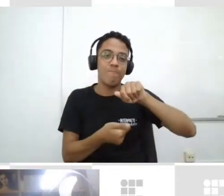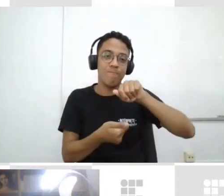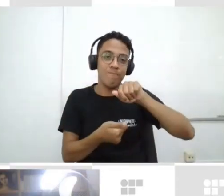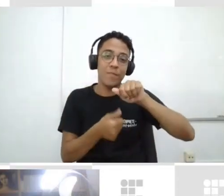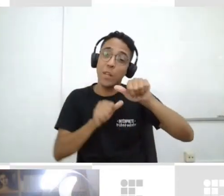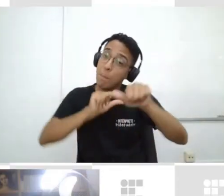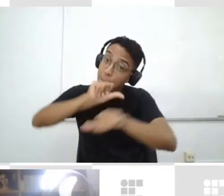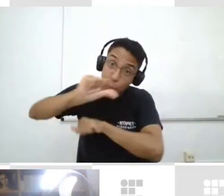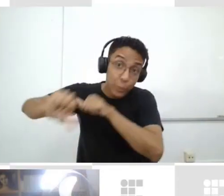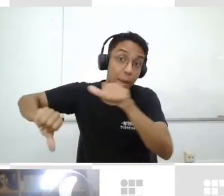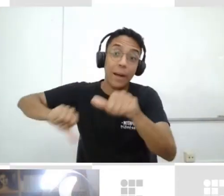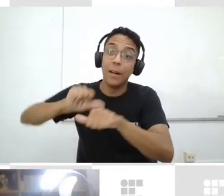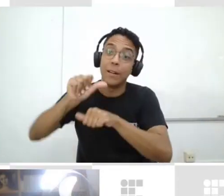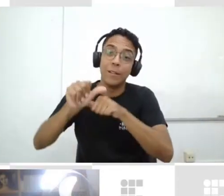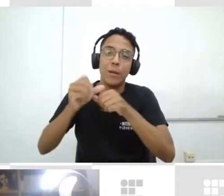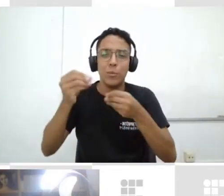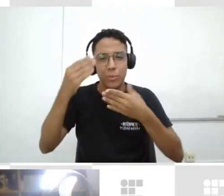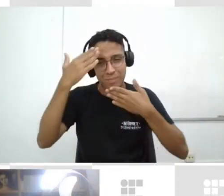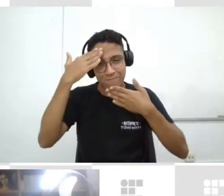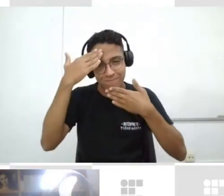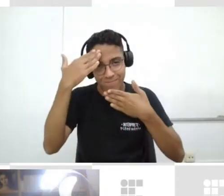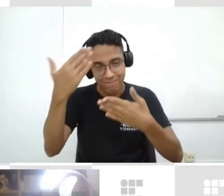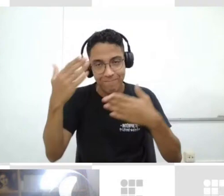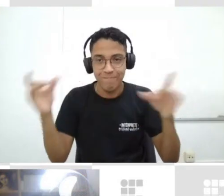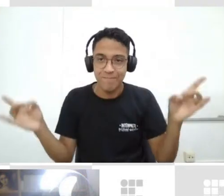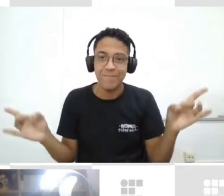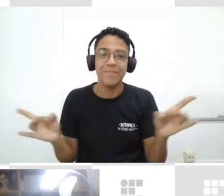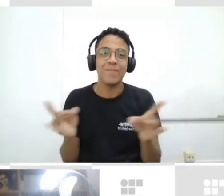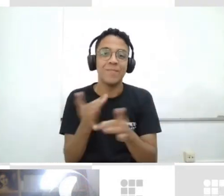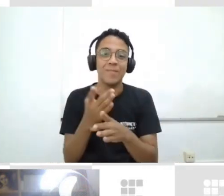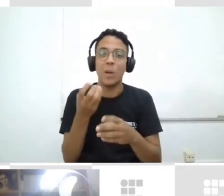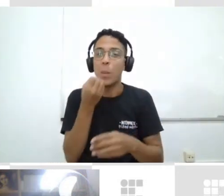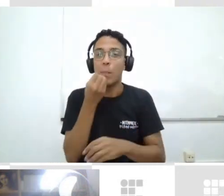transformá-lo, né? Muito obrigada. Exatamente. Encerramos, então. Uma boa